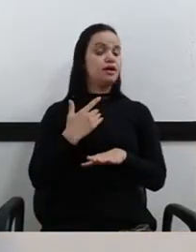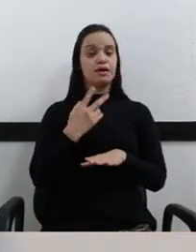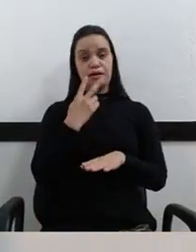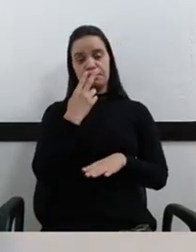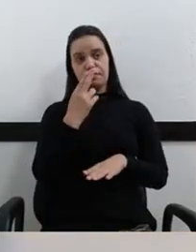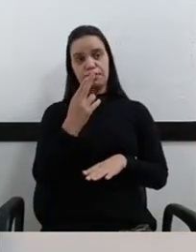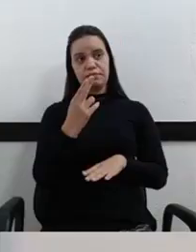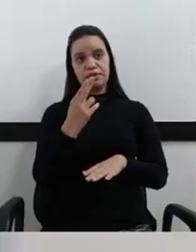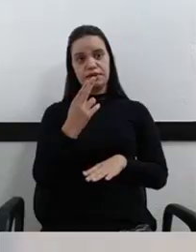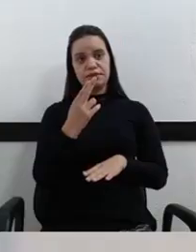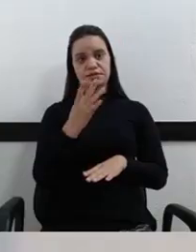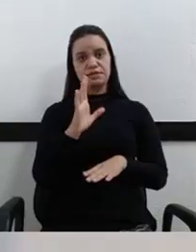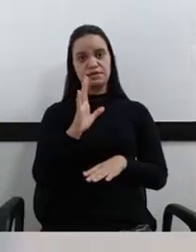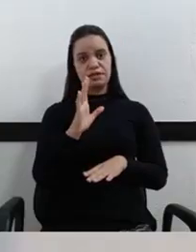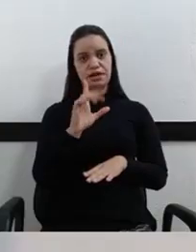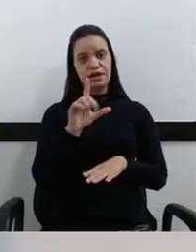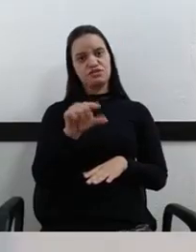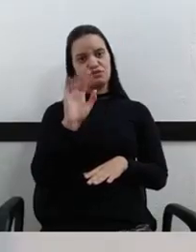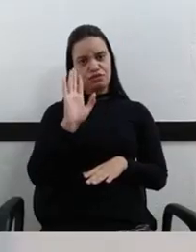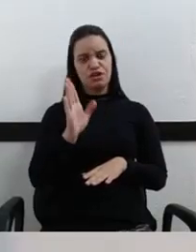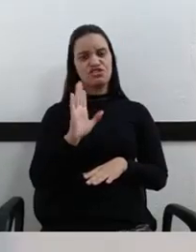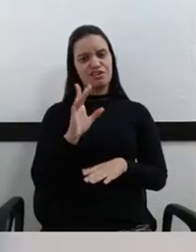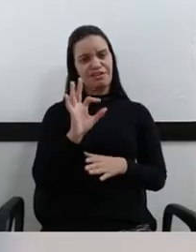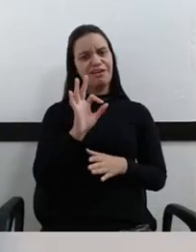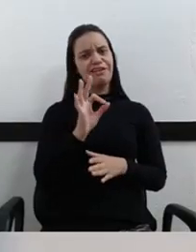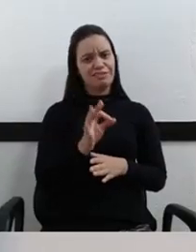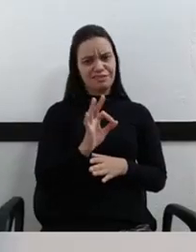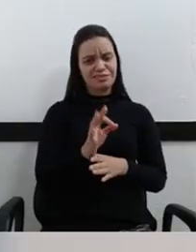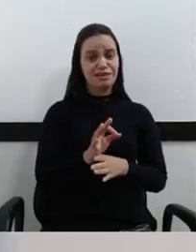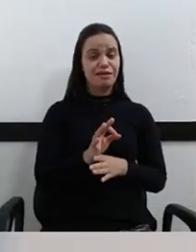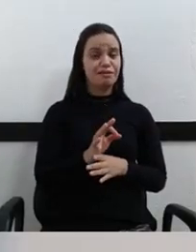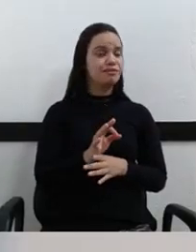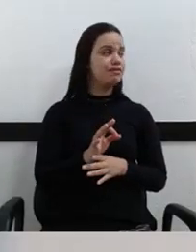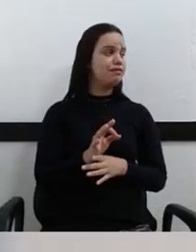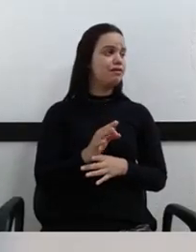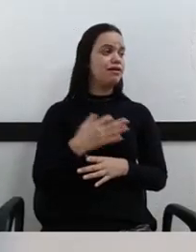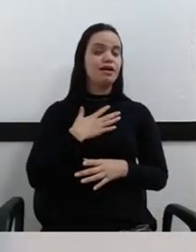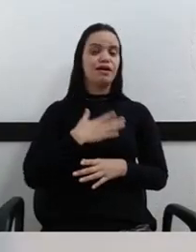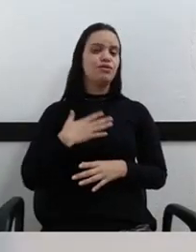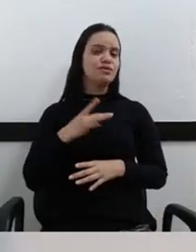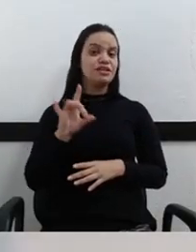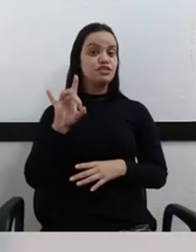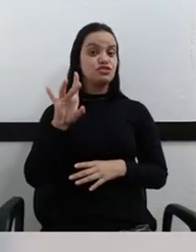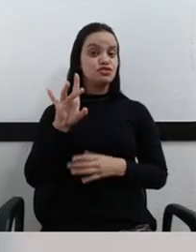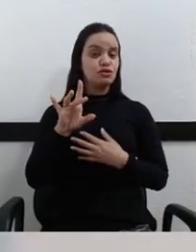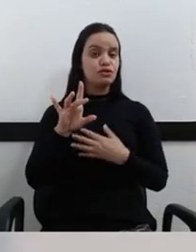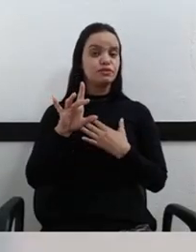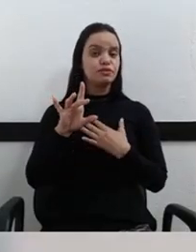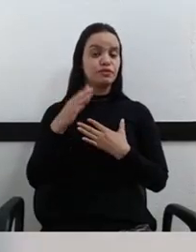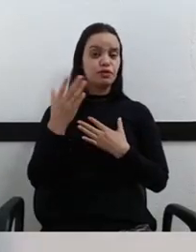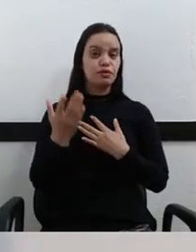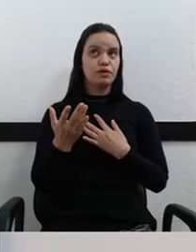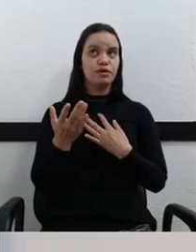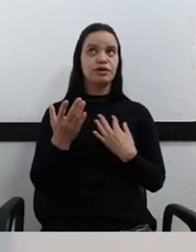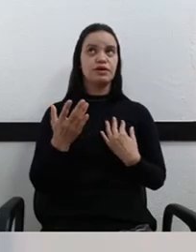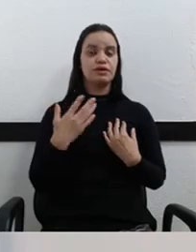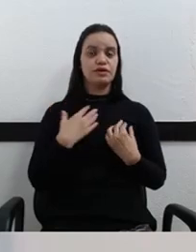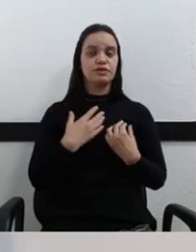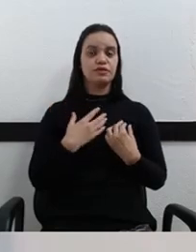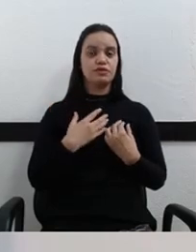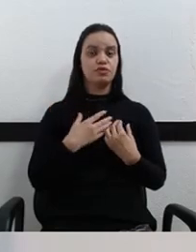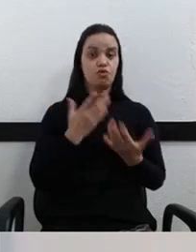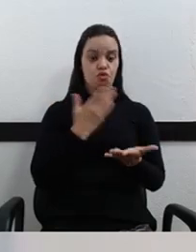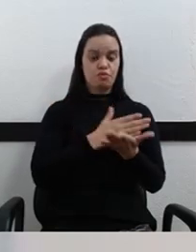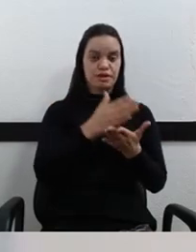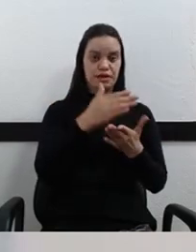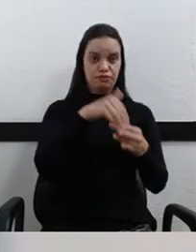parece, amadurecida, assim, né, bem encaminhada. Eu gostaria que a gente, quando fosse para encaminhar para